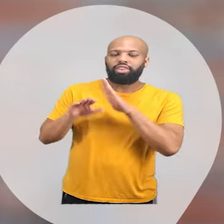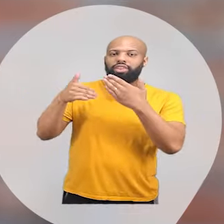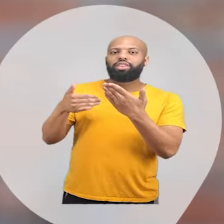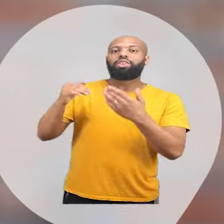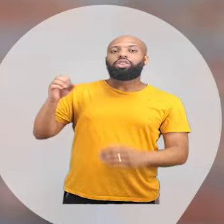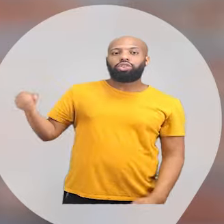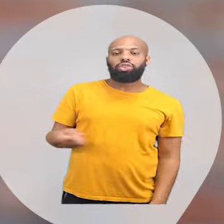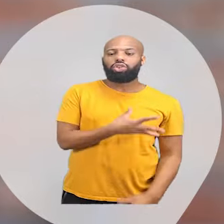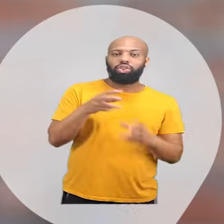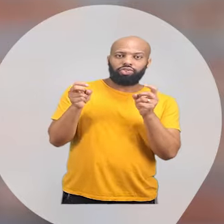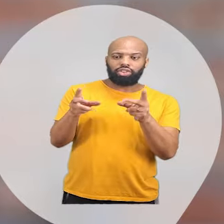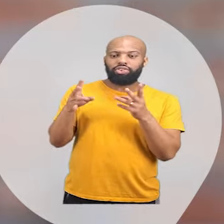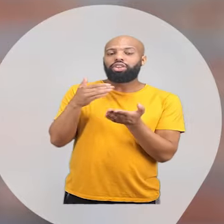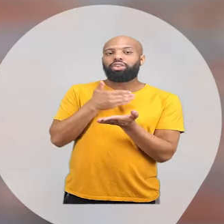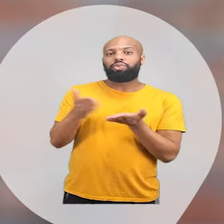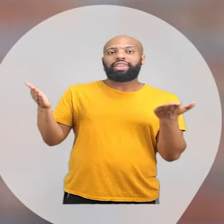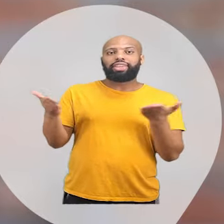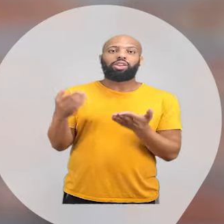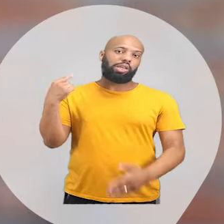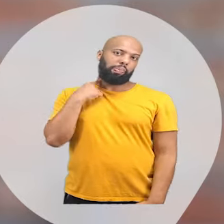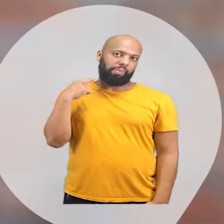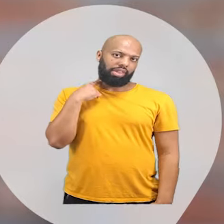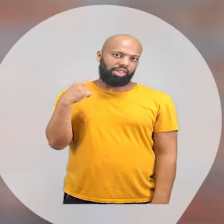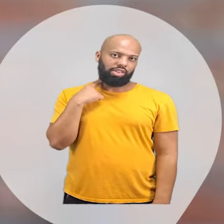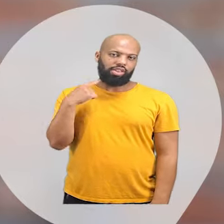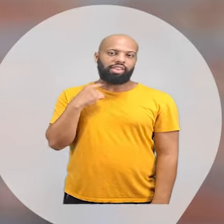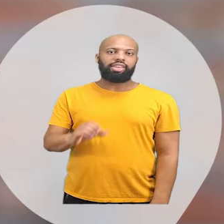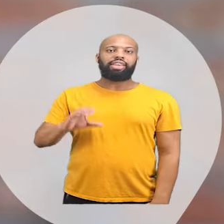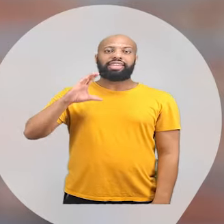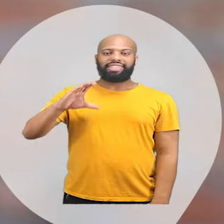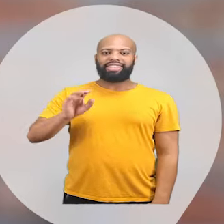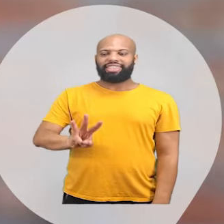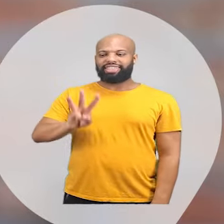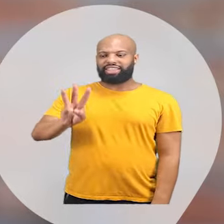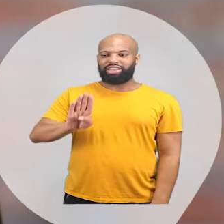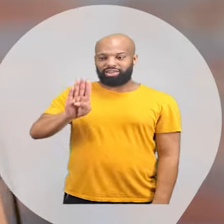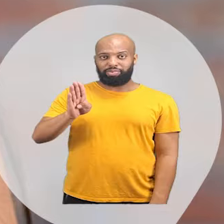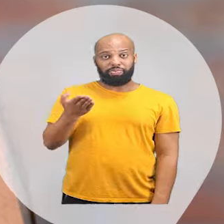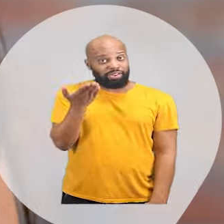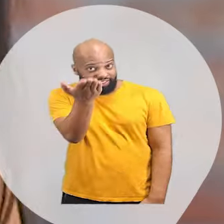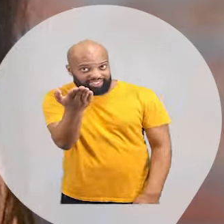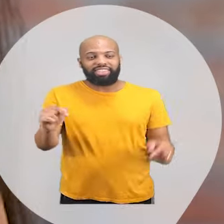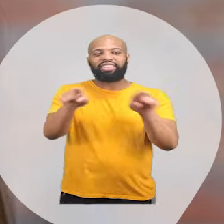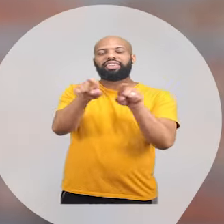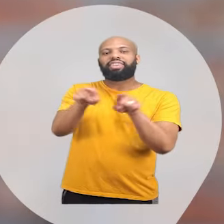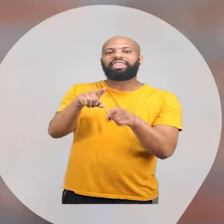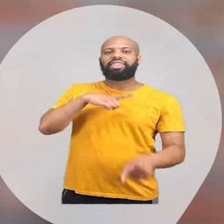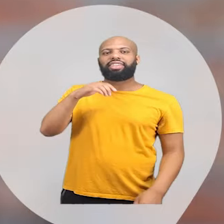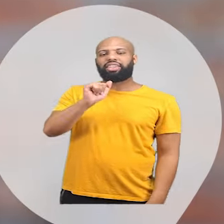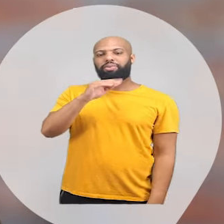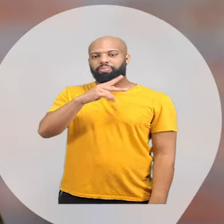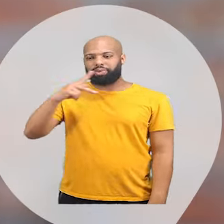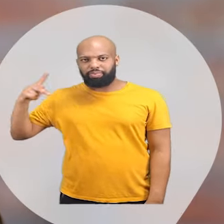então as novas vendas começam agora em maio o CWB para você também tem